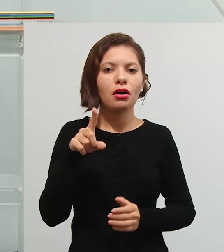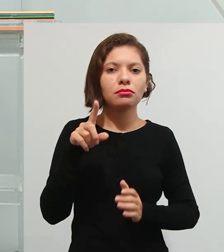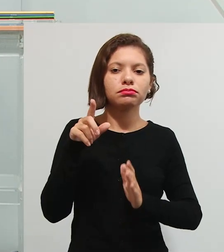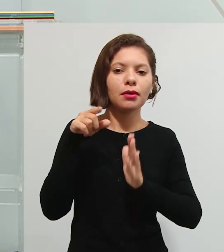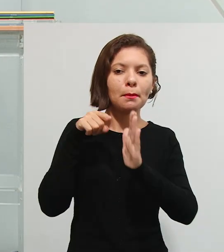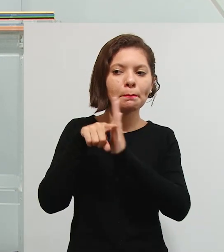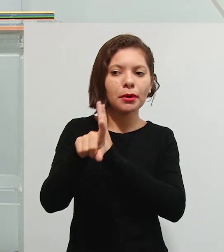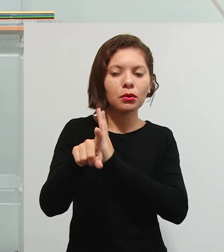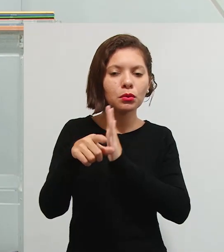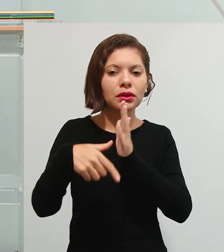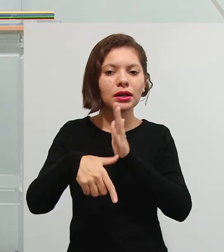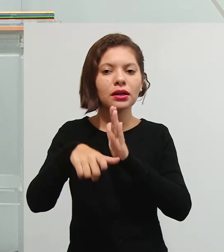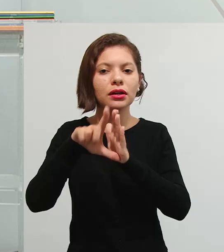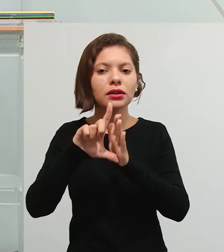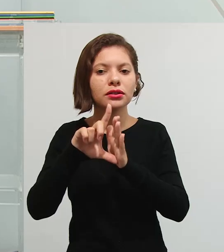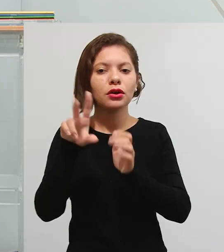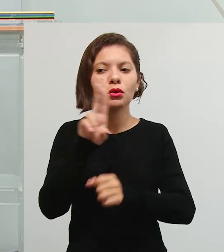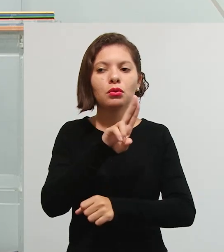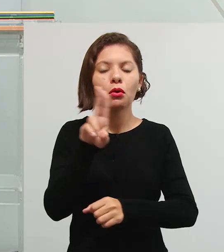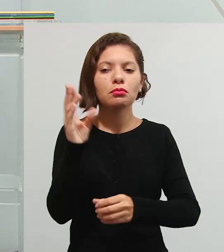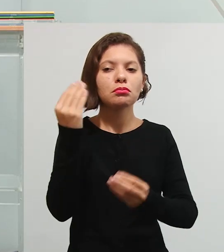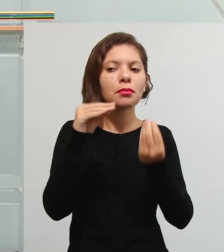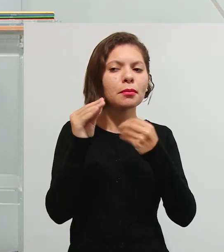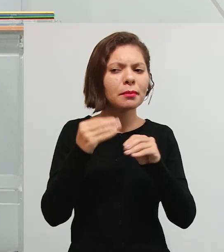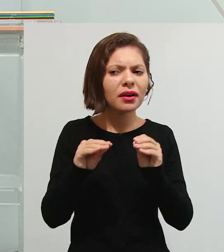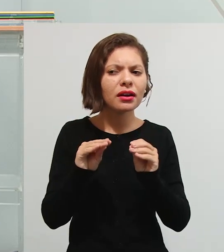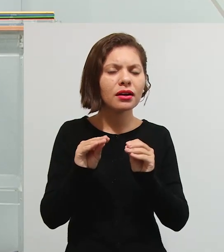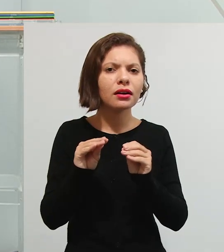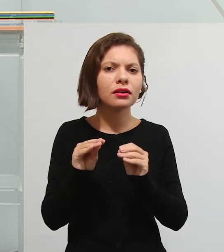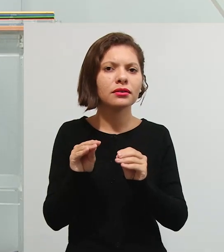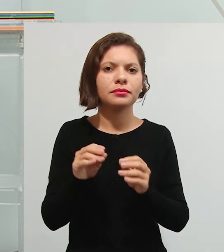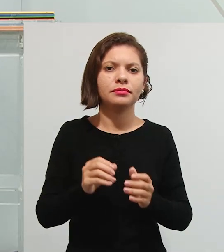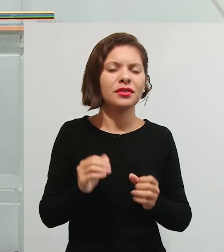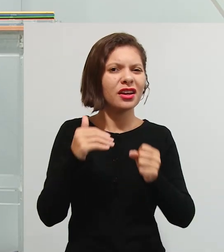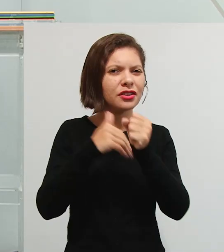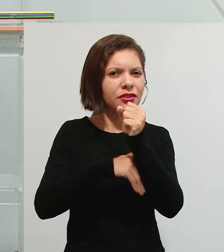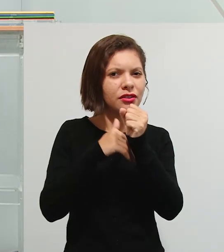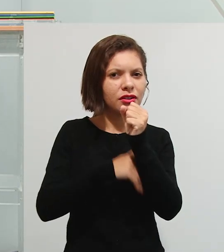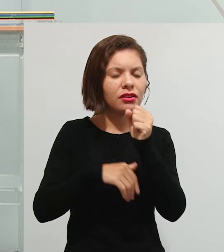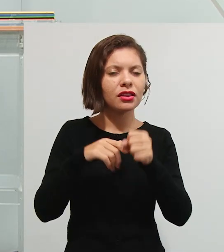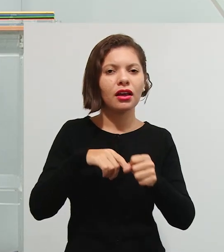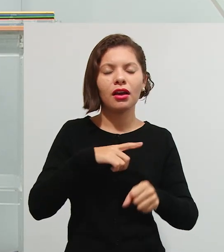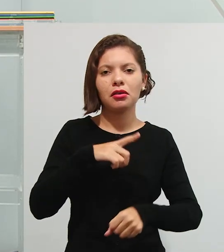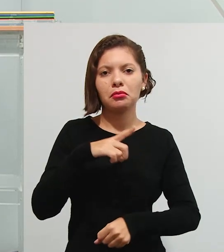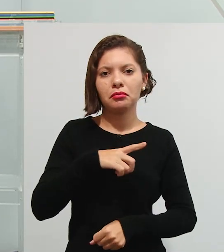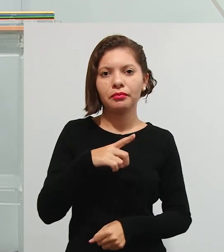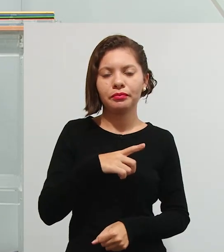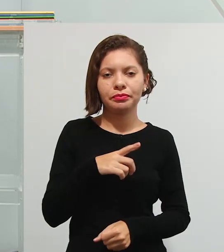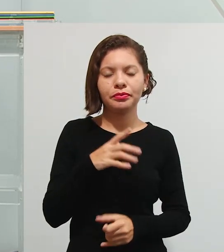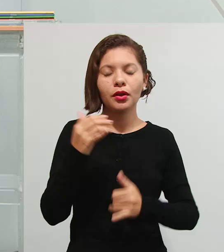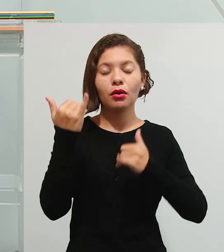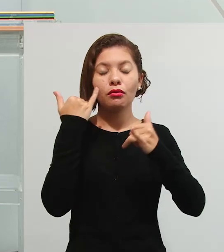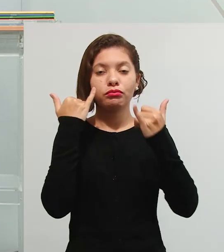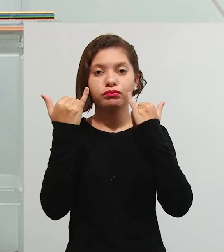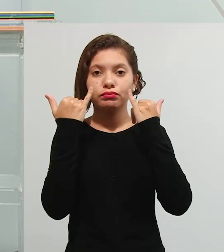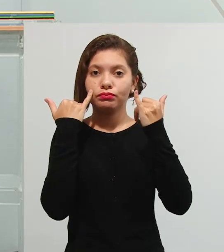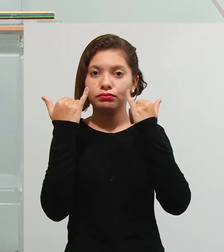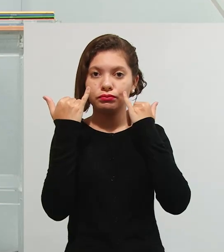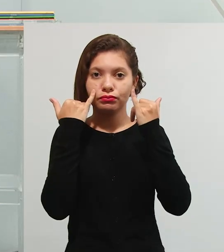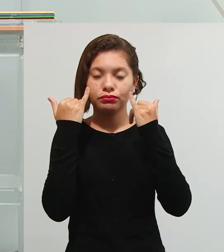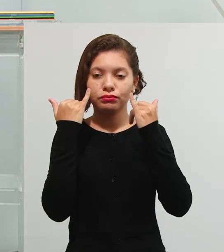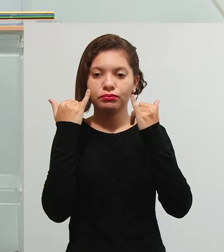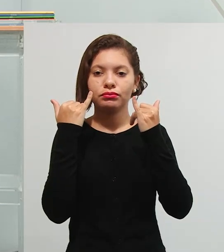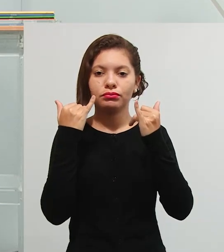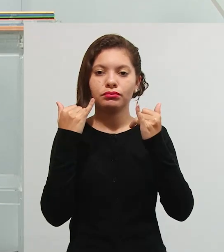de participar dessa pesquisa, se o nome vai ser divulgado ou não, se vai ter sigilo ou não, se dados